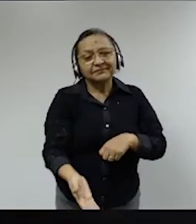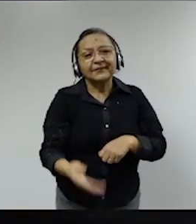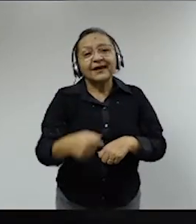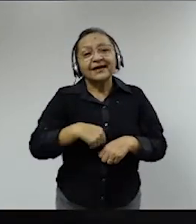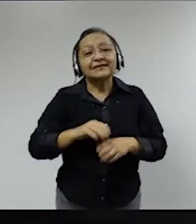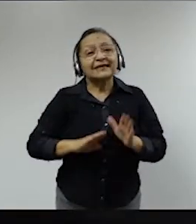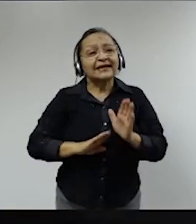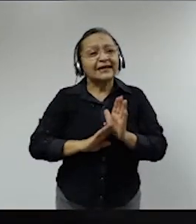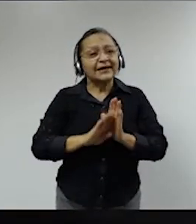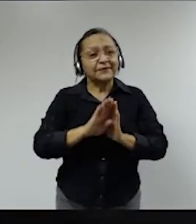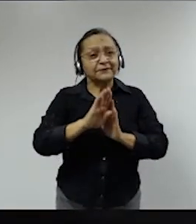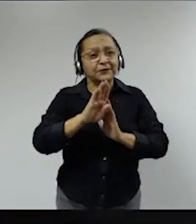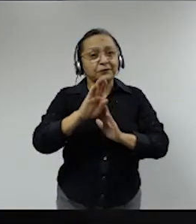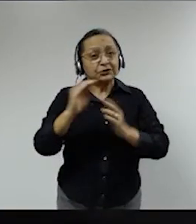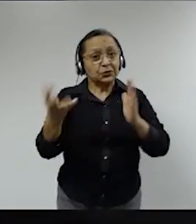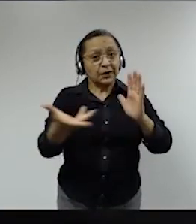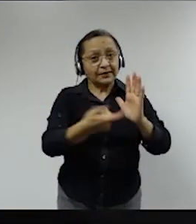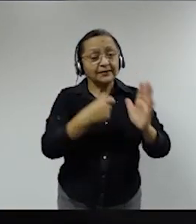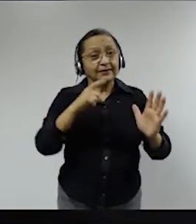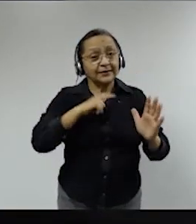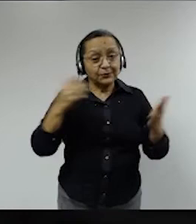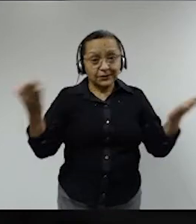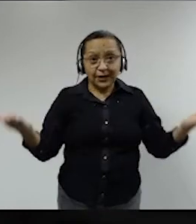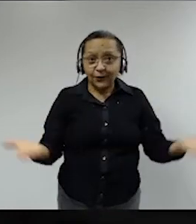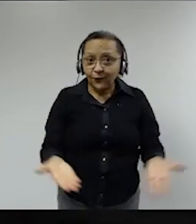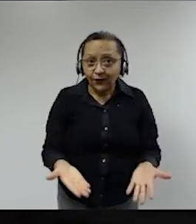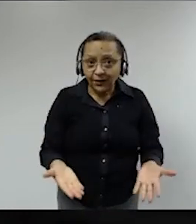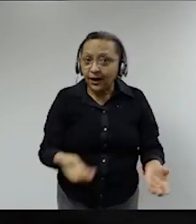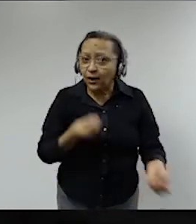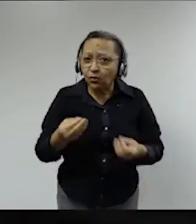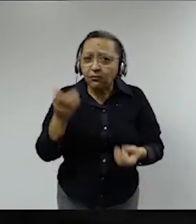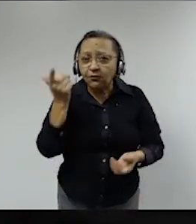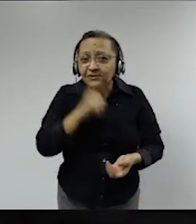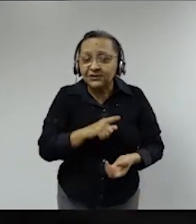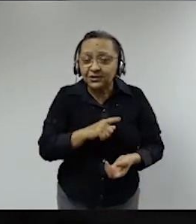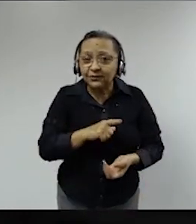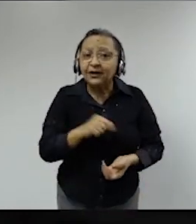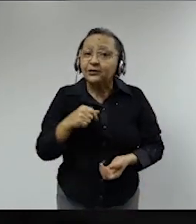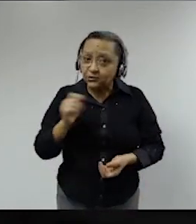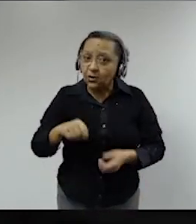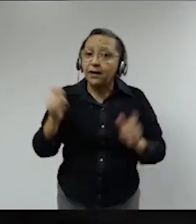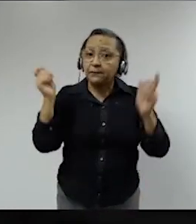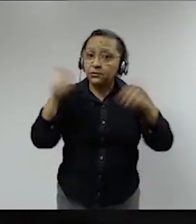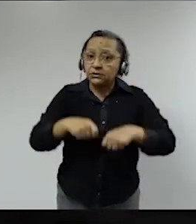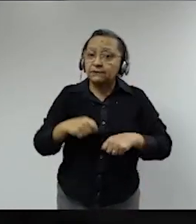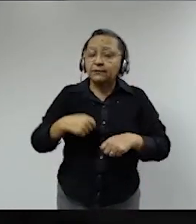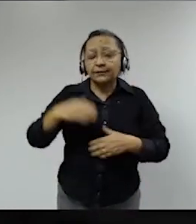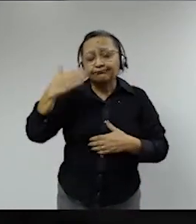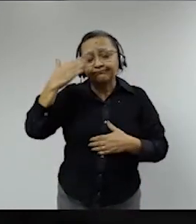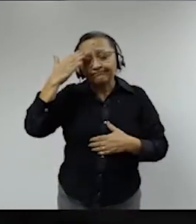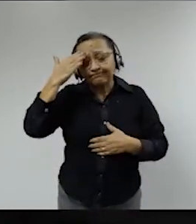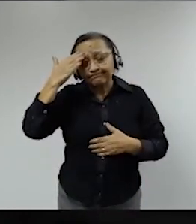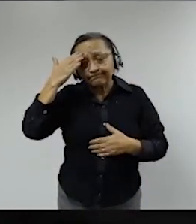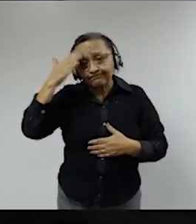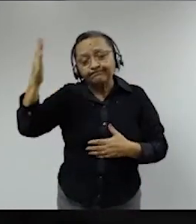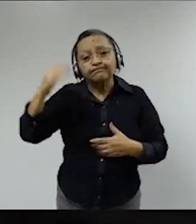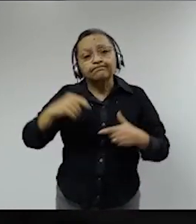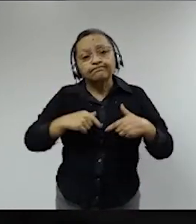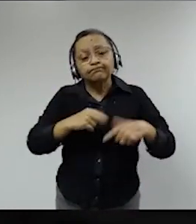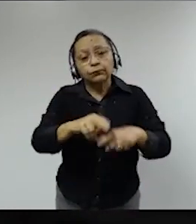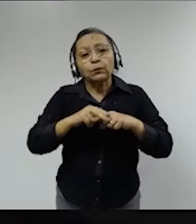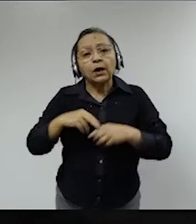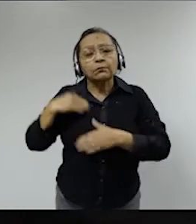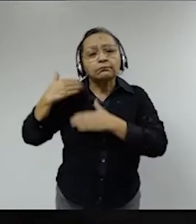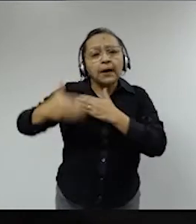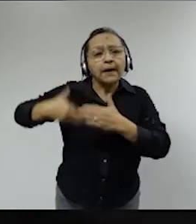de qualidade que temos hoje, ele só foi possível graças a uma construção histórica e uma